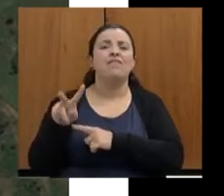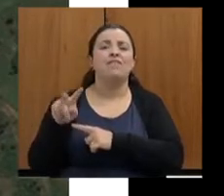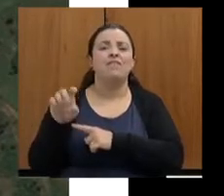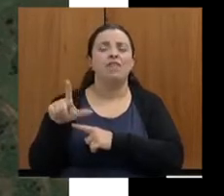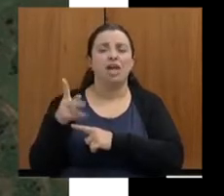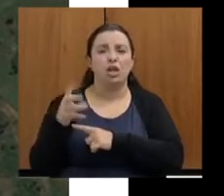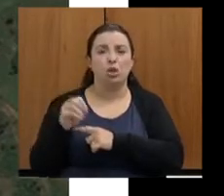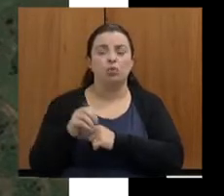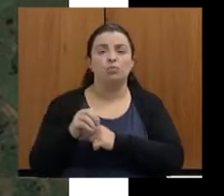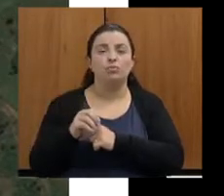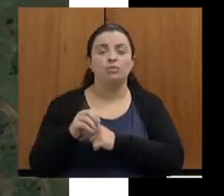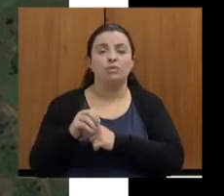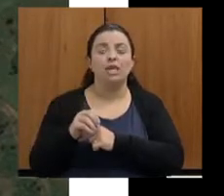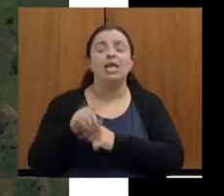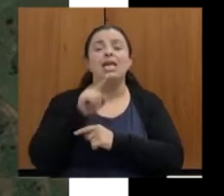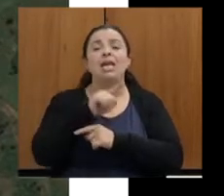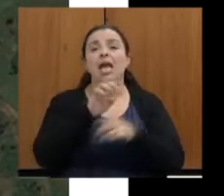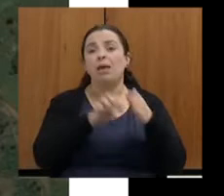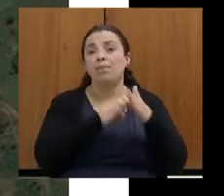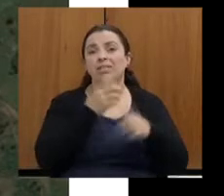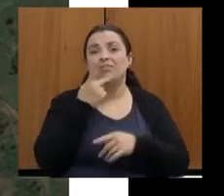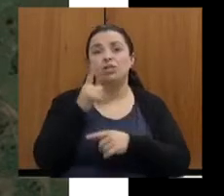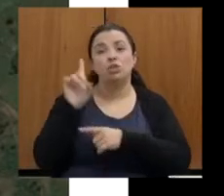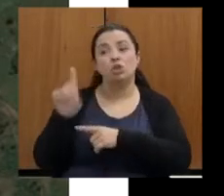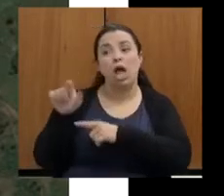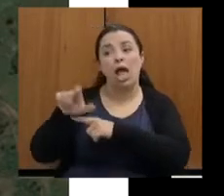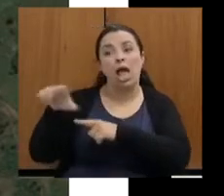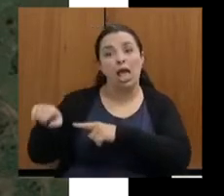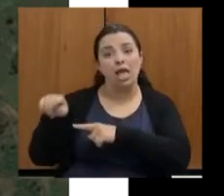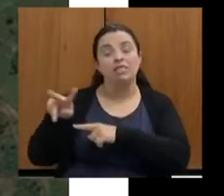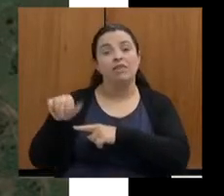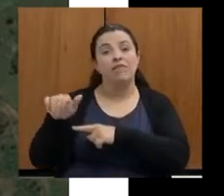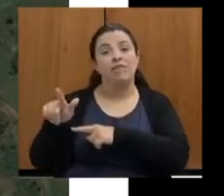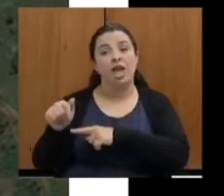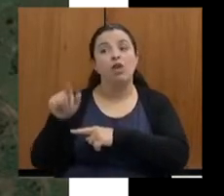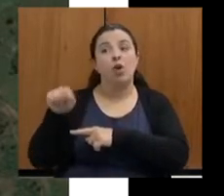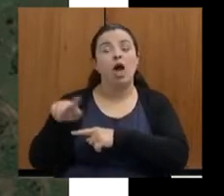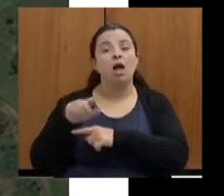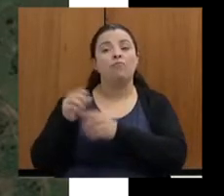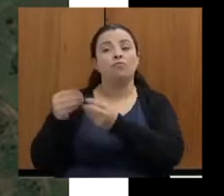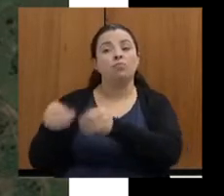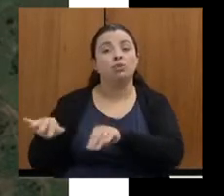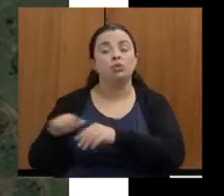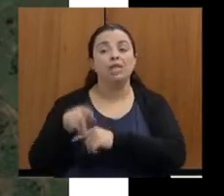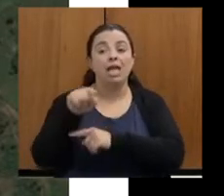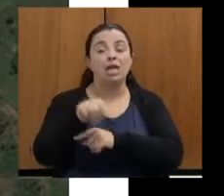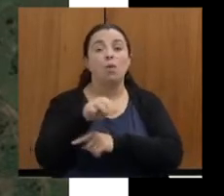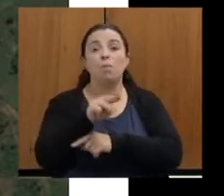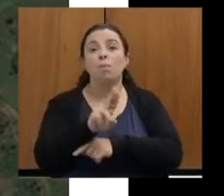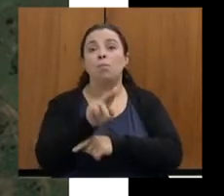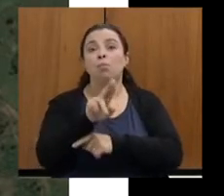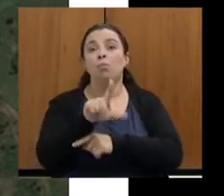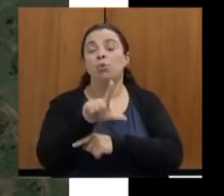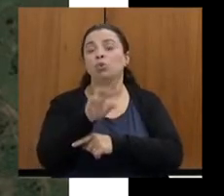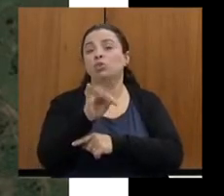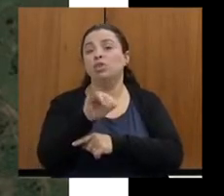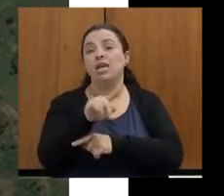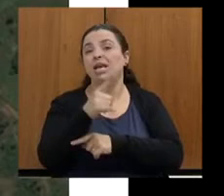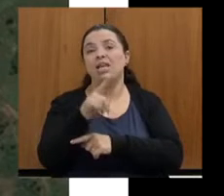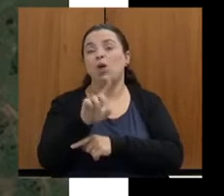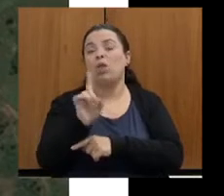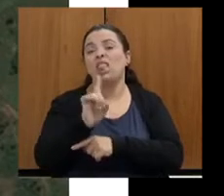que soja o pessoal de Gesteira Velho era atingido e que mutirão não foi atingido por que a lama não chegou até o mutirão